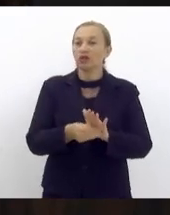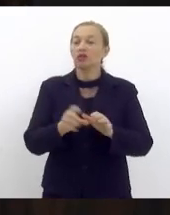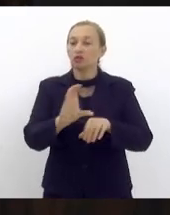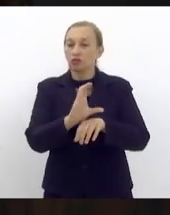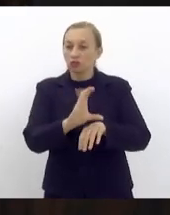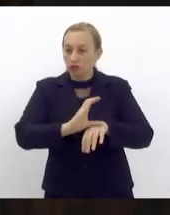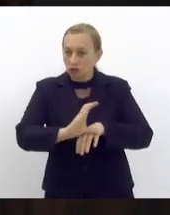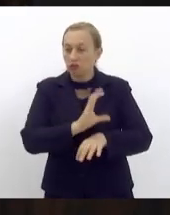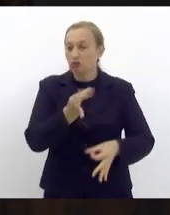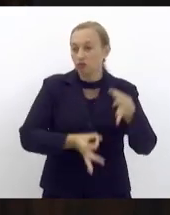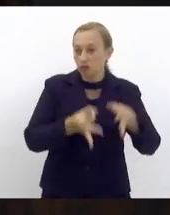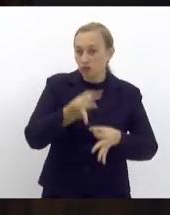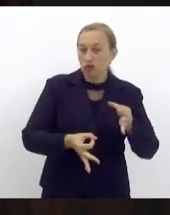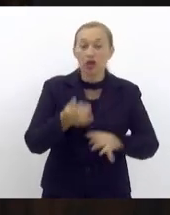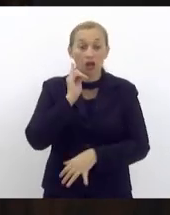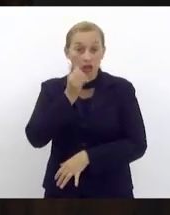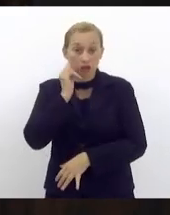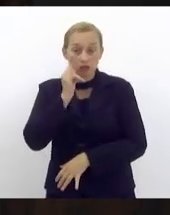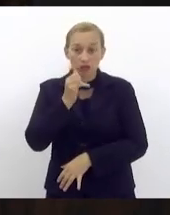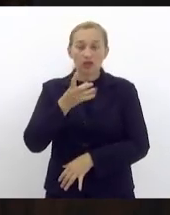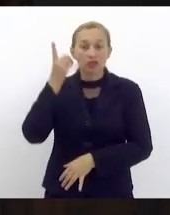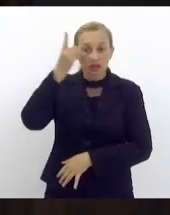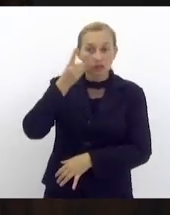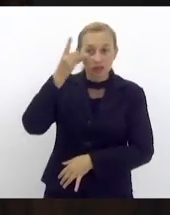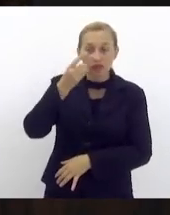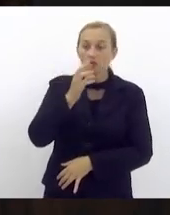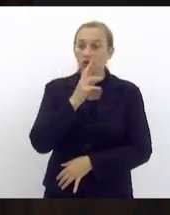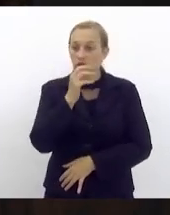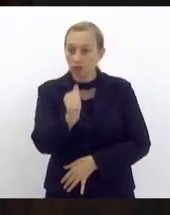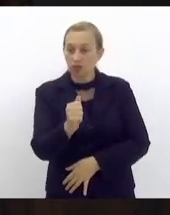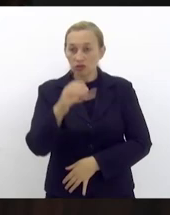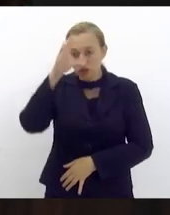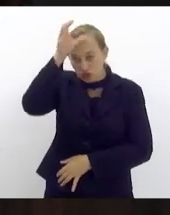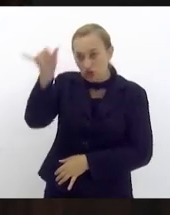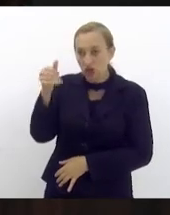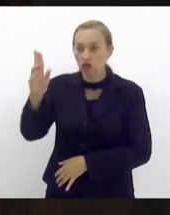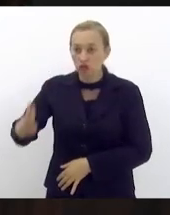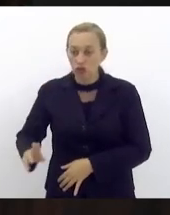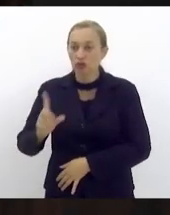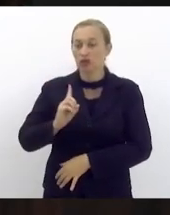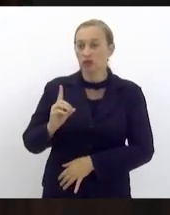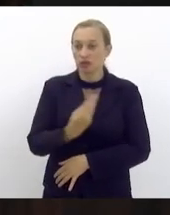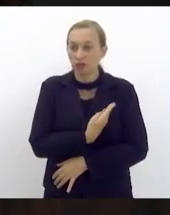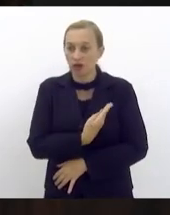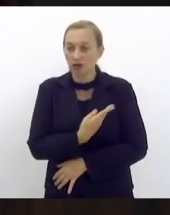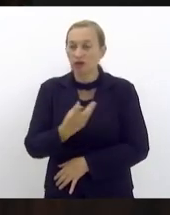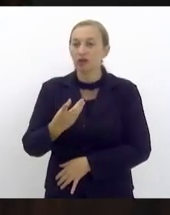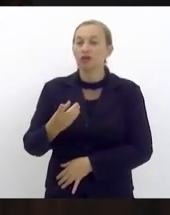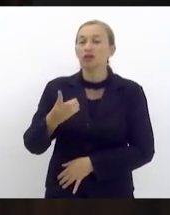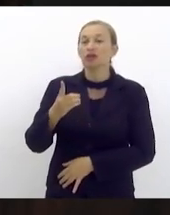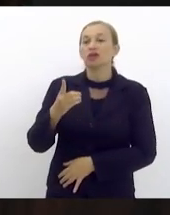e justiça relatores Deputado Rodrigo Amorim tia Ju Dani Balbi